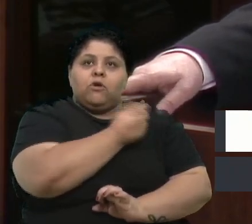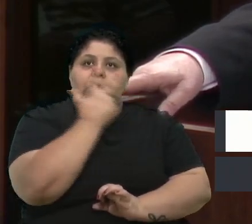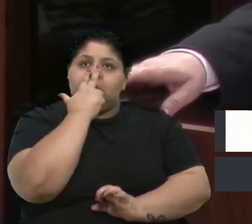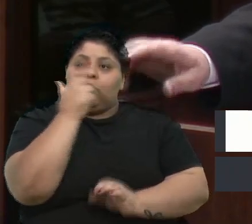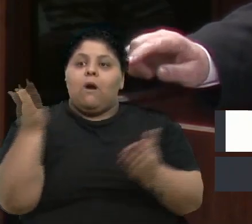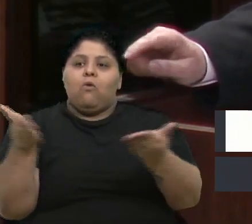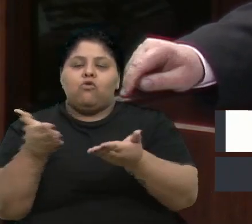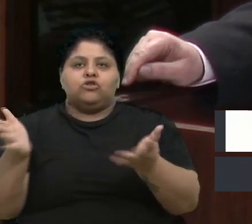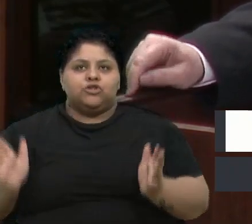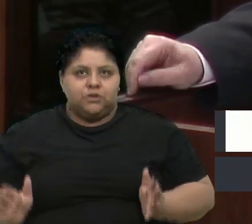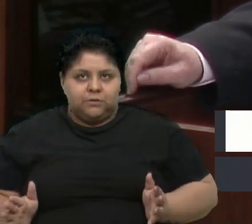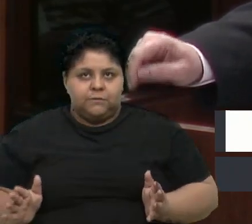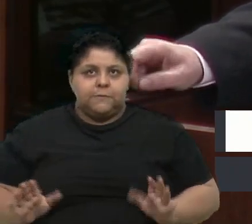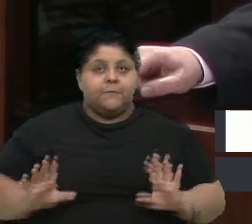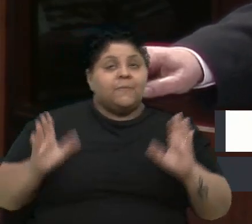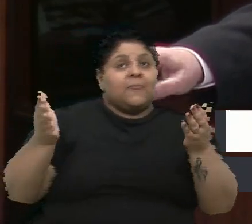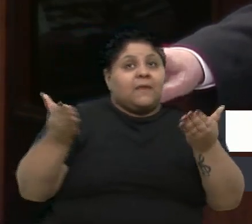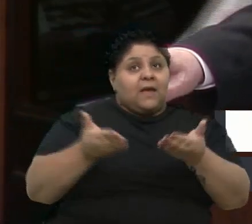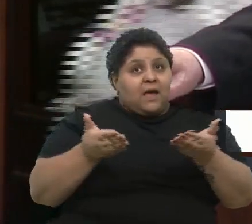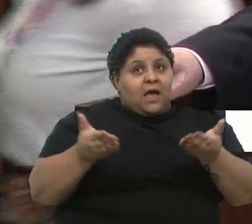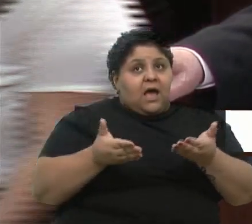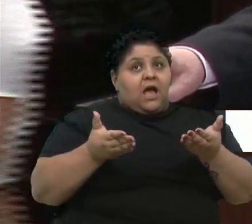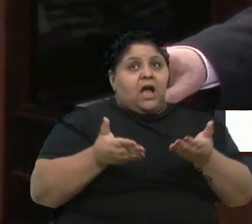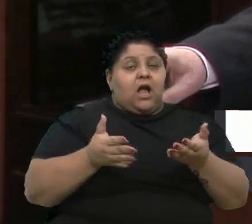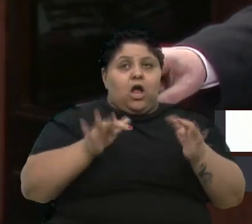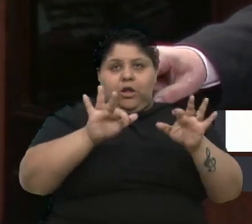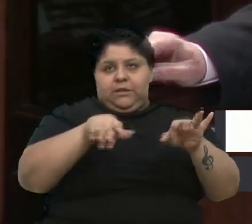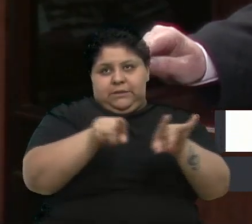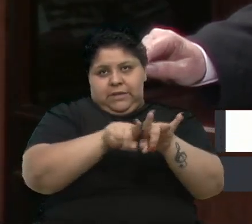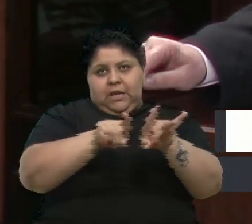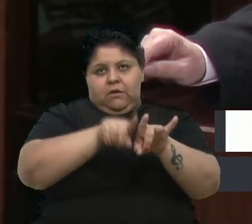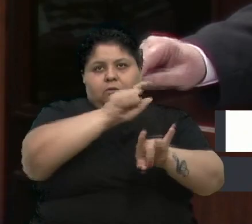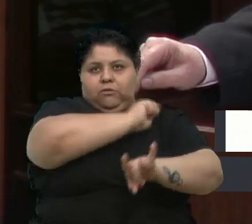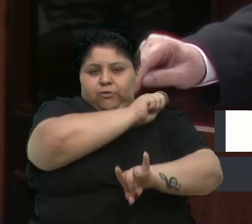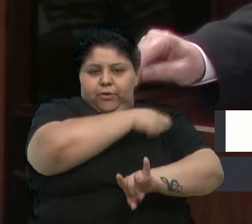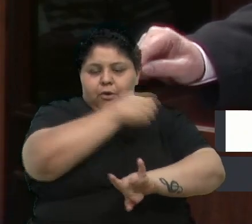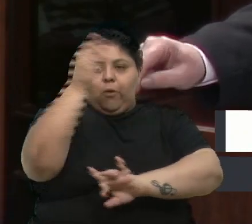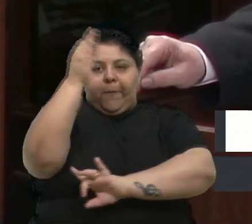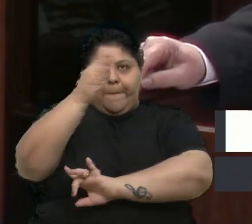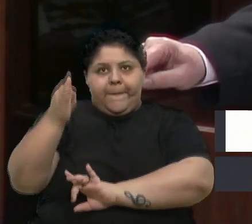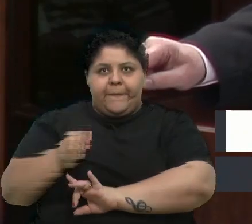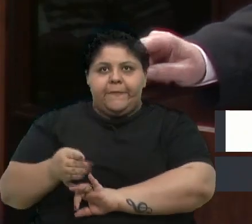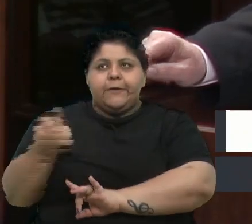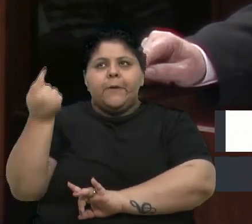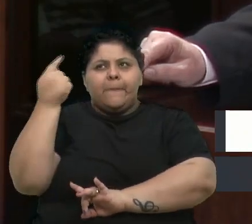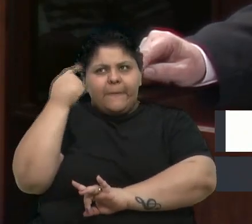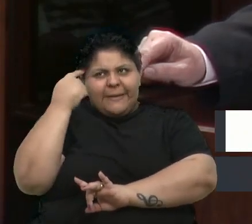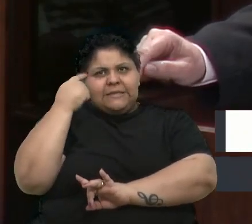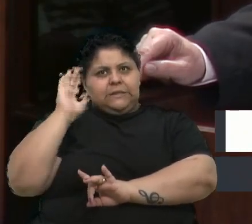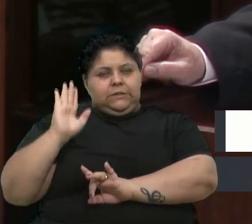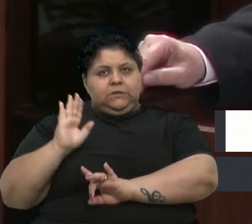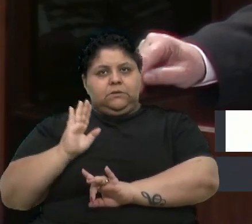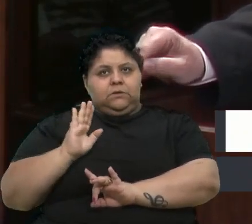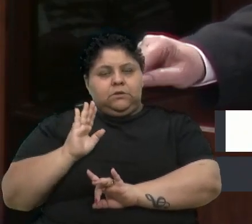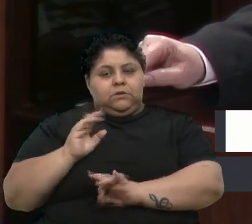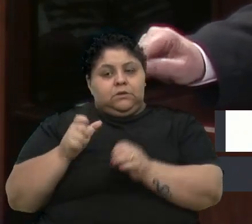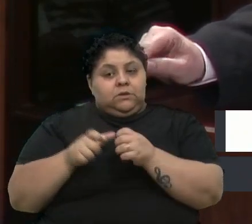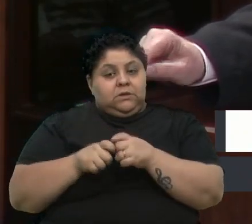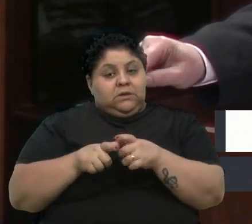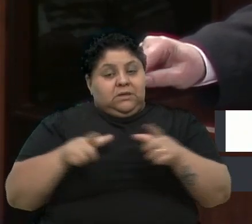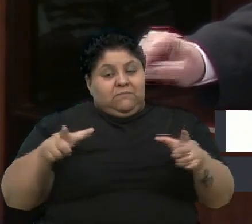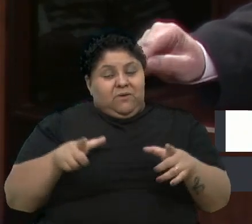passando. Agora, com o arcabouço fiscal, vereador Luiz, o Brasil está para alcançar a maior